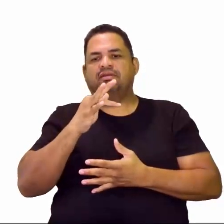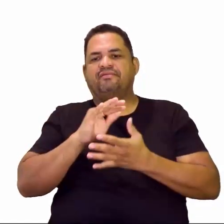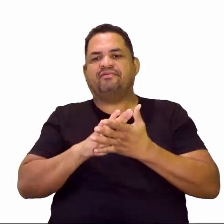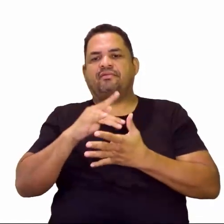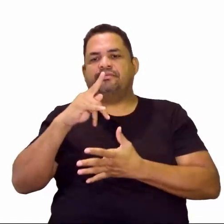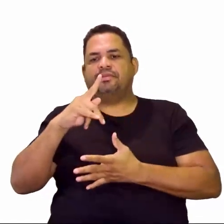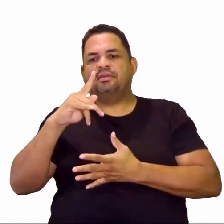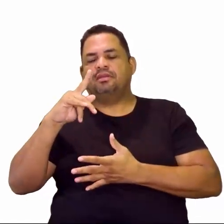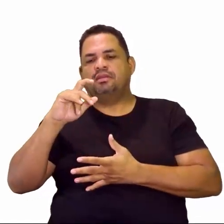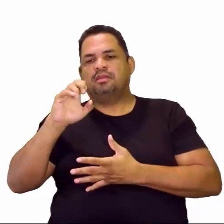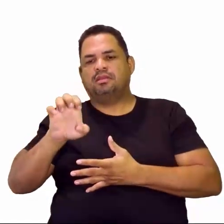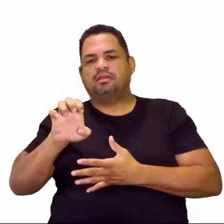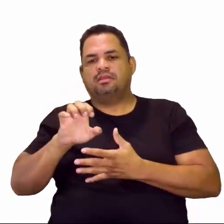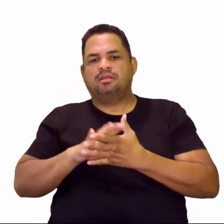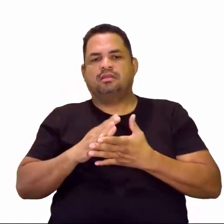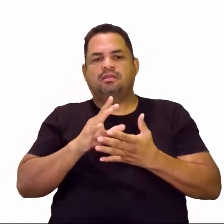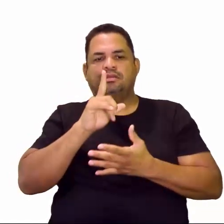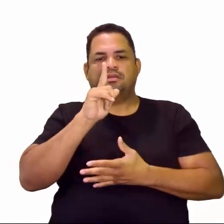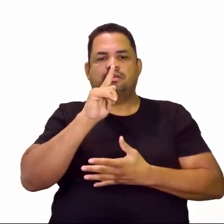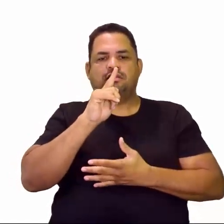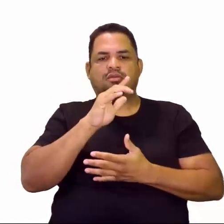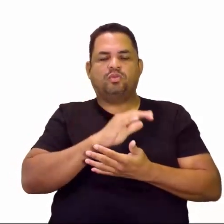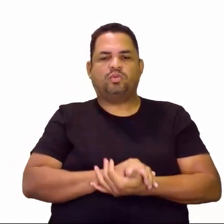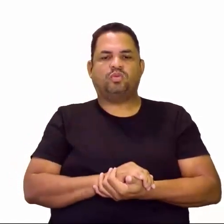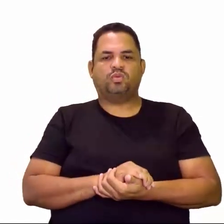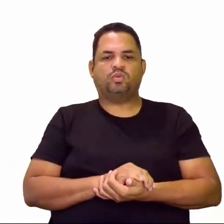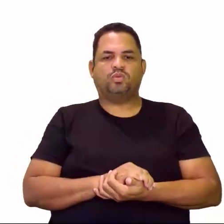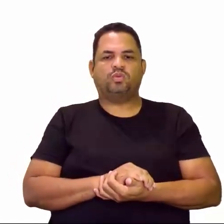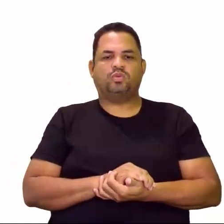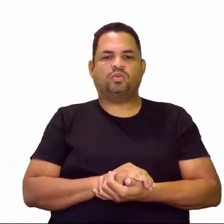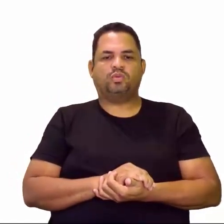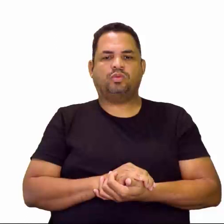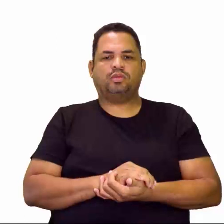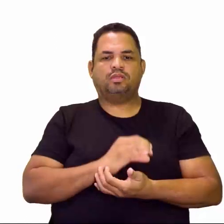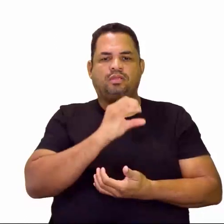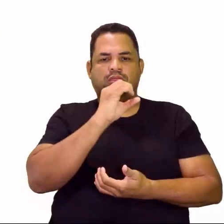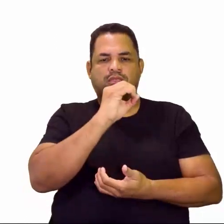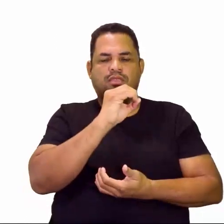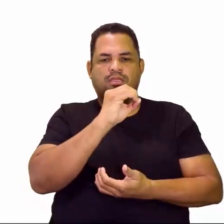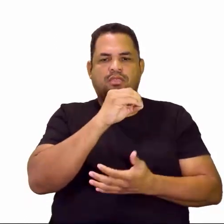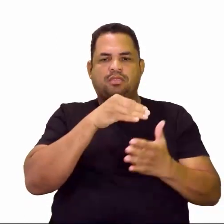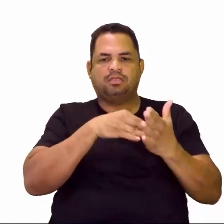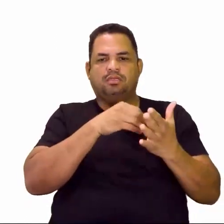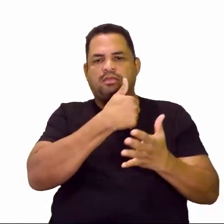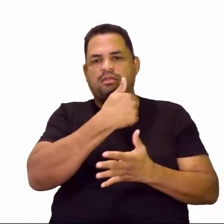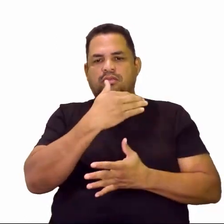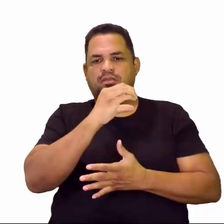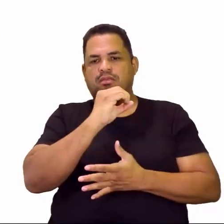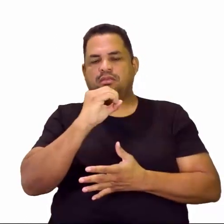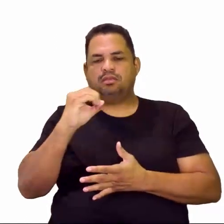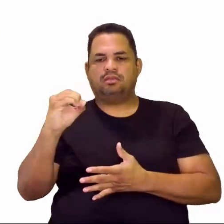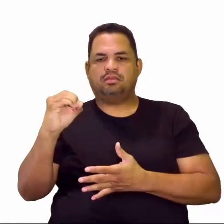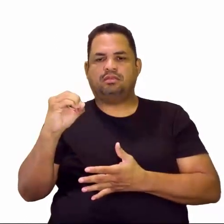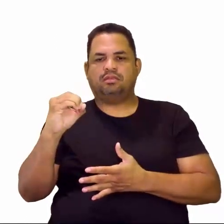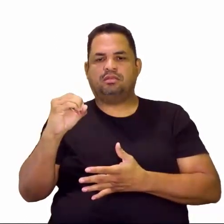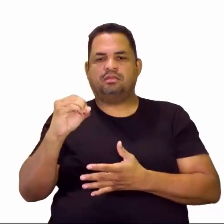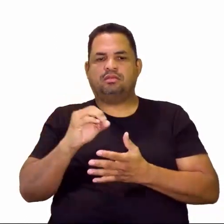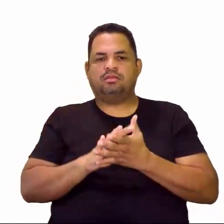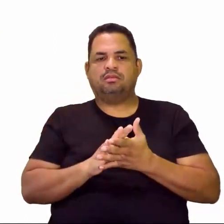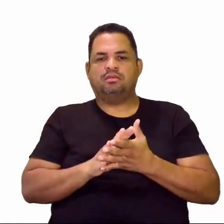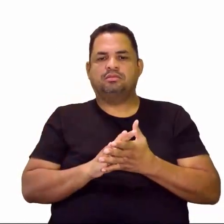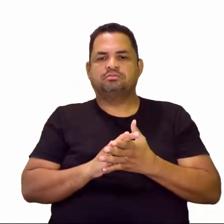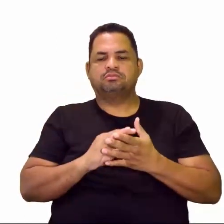nós temos exatamente que a água, olha só, de 0 a 100 graus, a água é